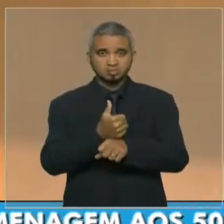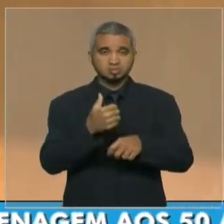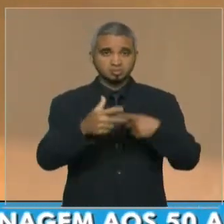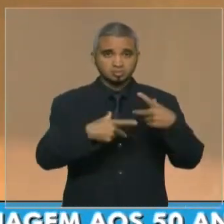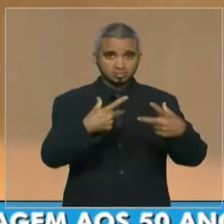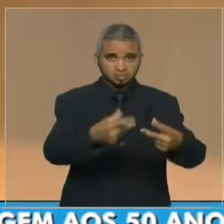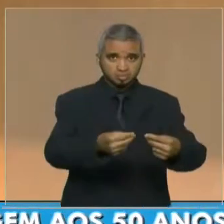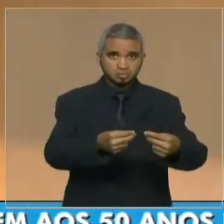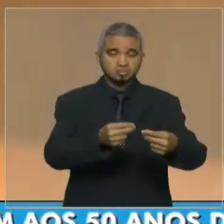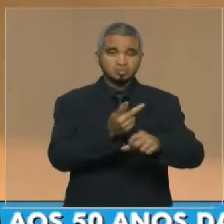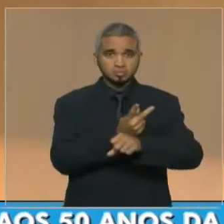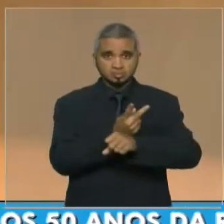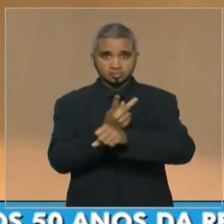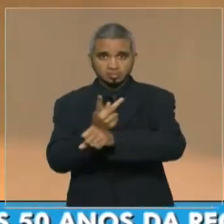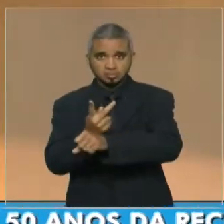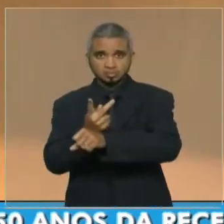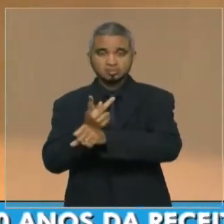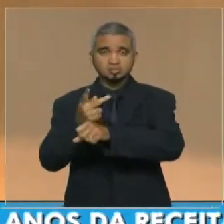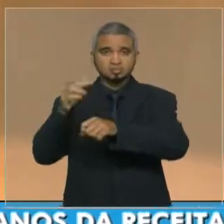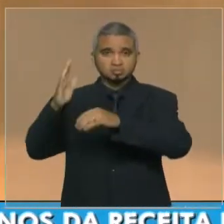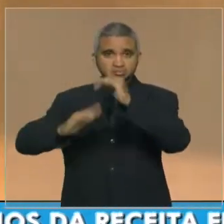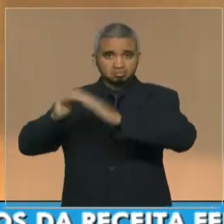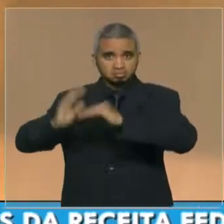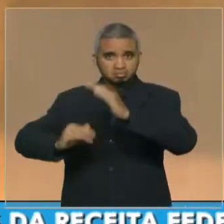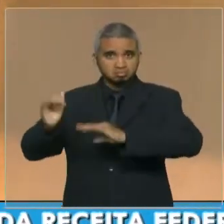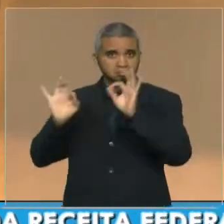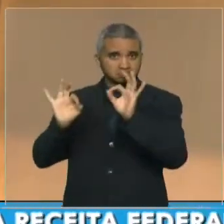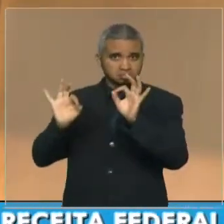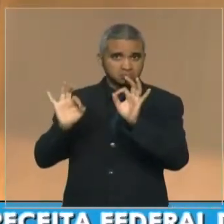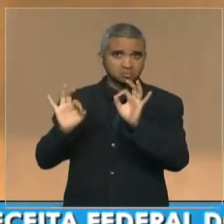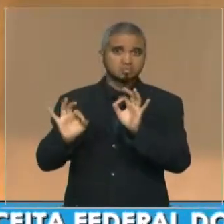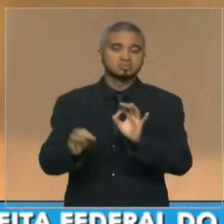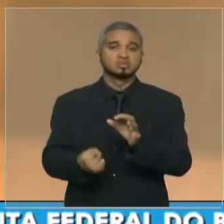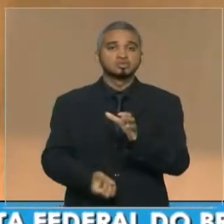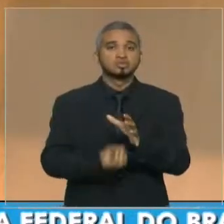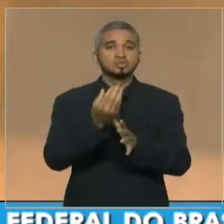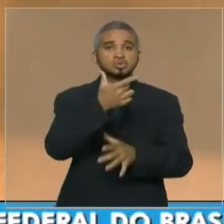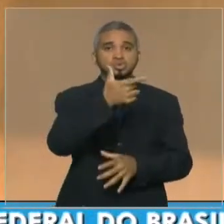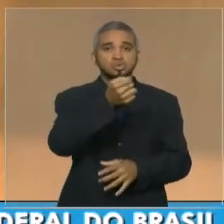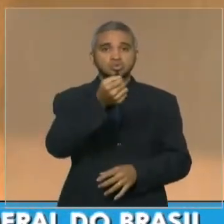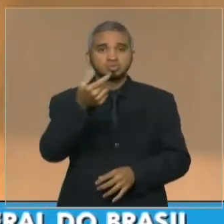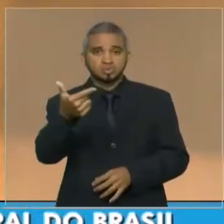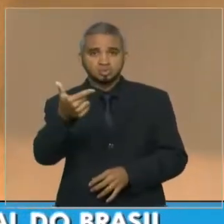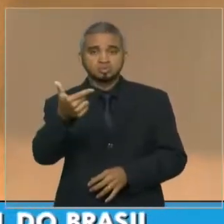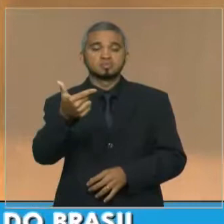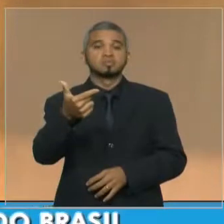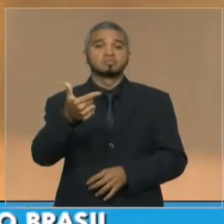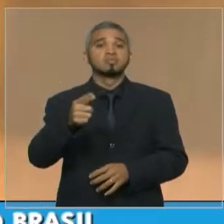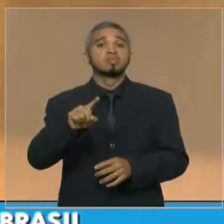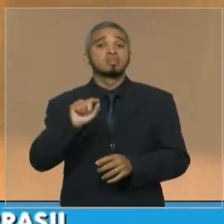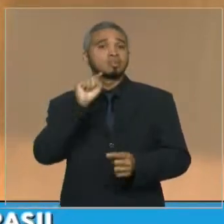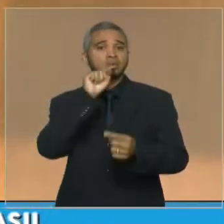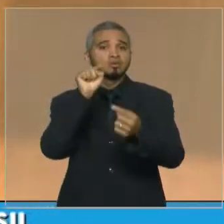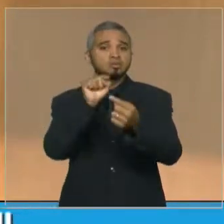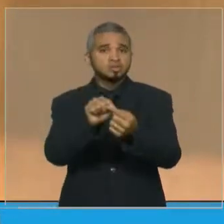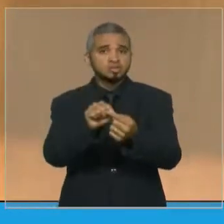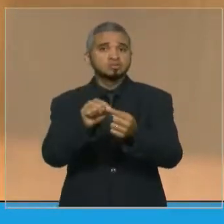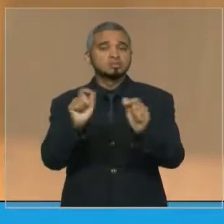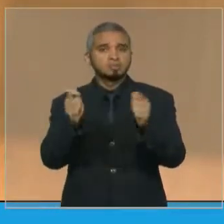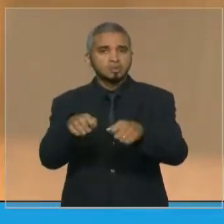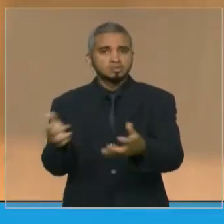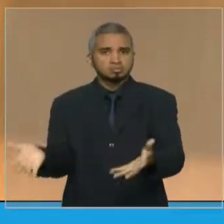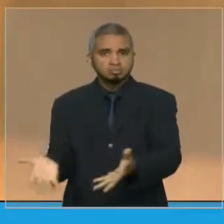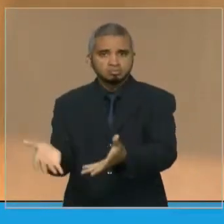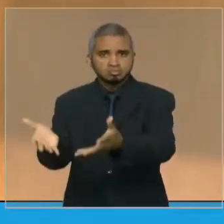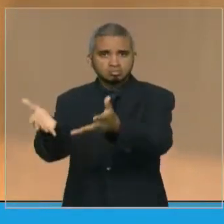foi instituído em 2002, como parte da programação do Dia da Receita Federal, e destina-se a destacar os servidores com